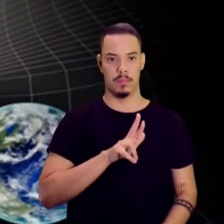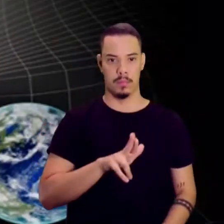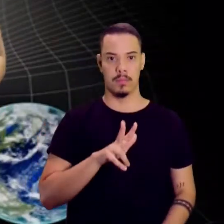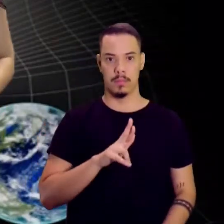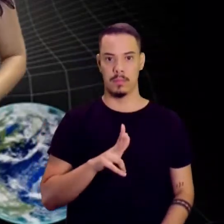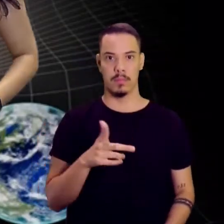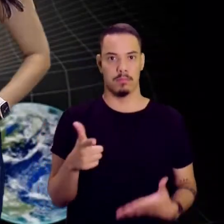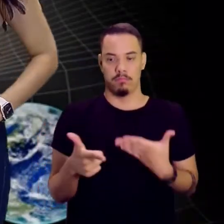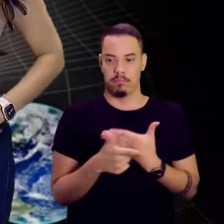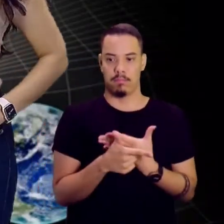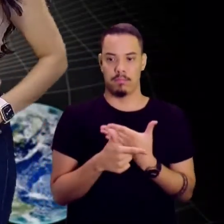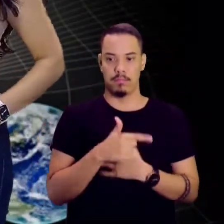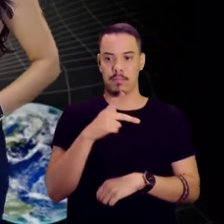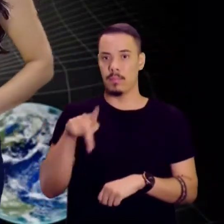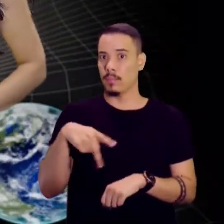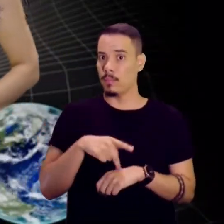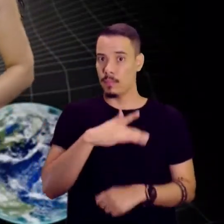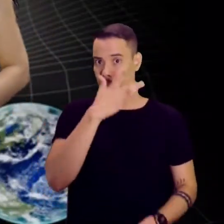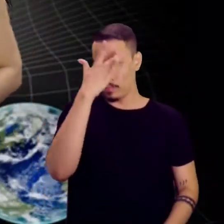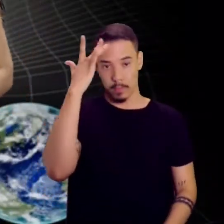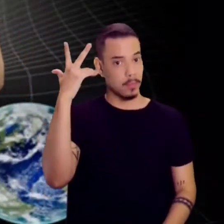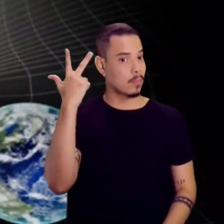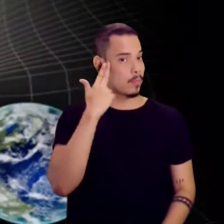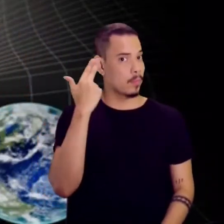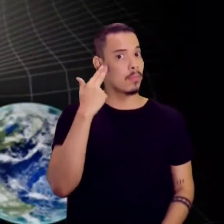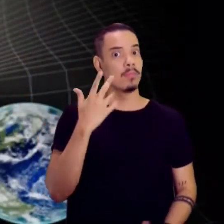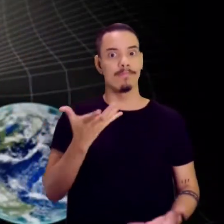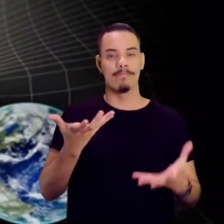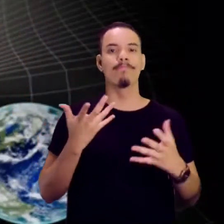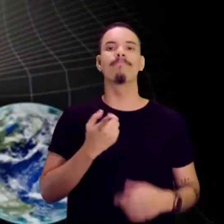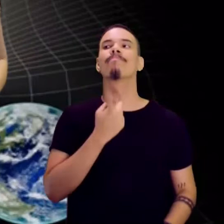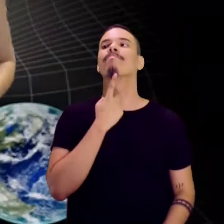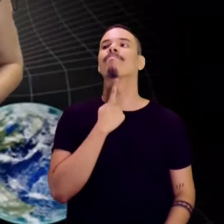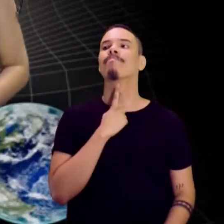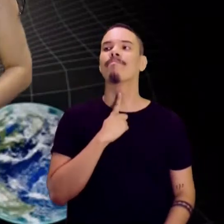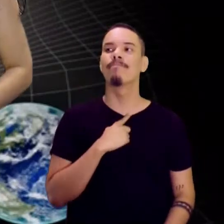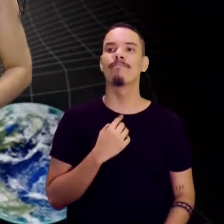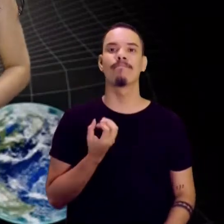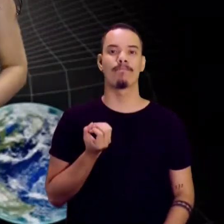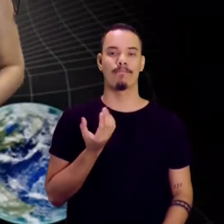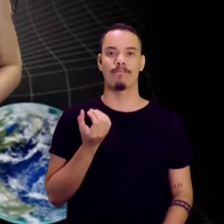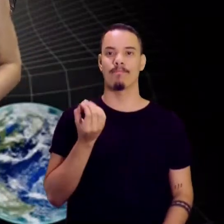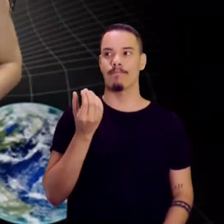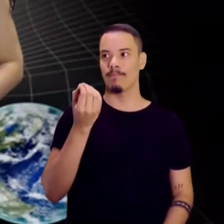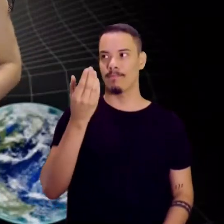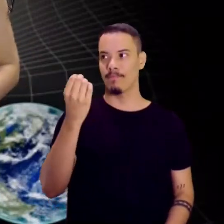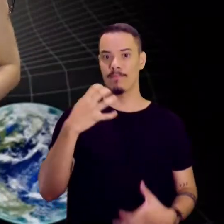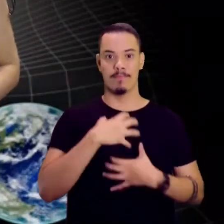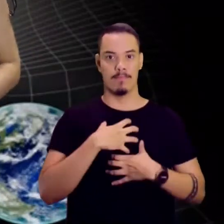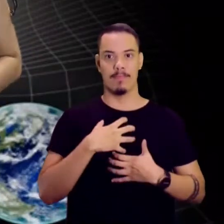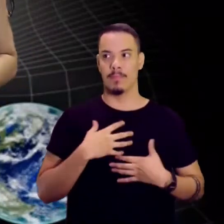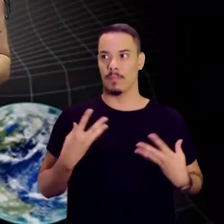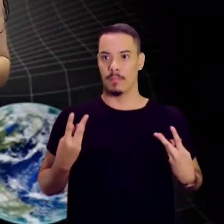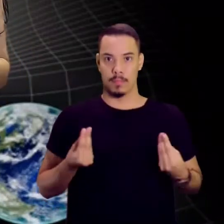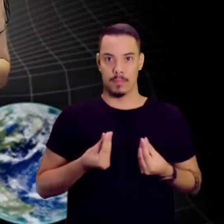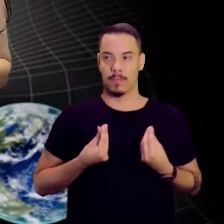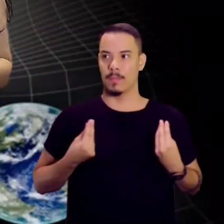de um país, são pessoas mesmo particulares que querem viajar e ter essa sensação. Acho que assim,